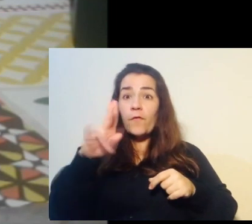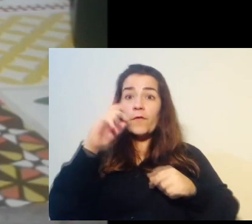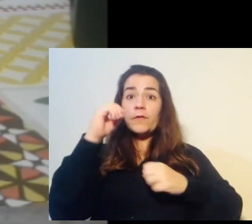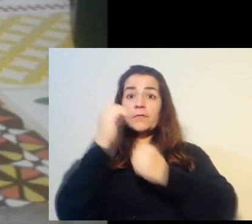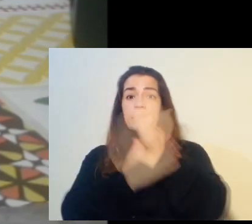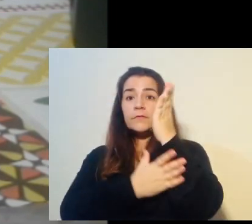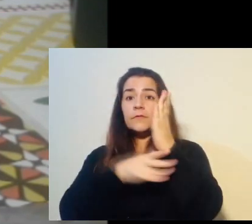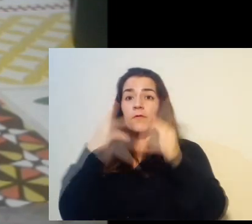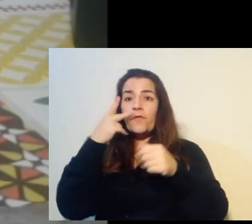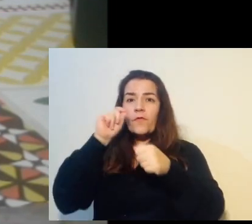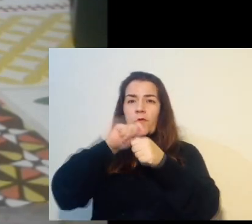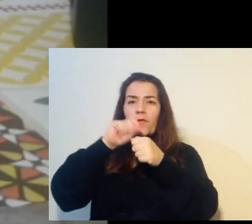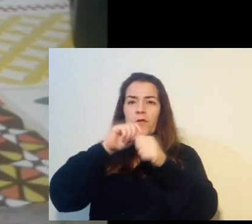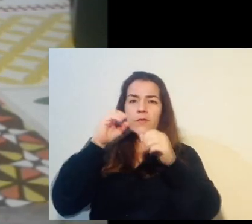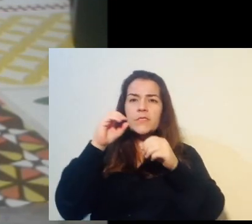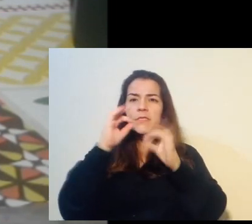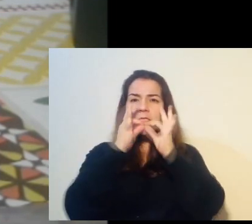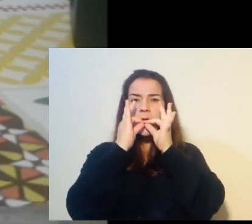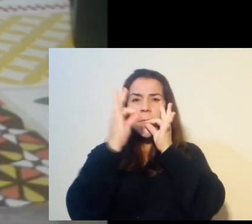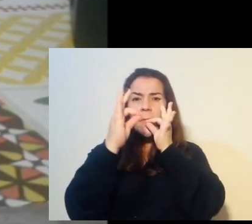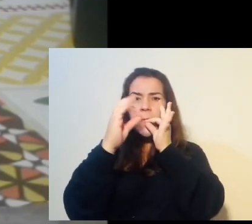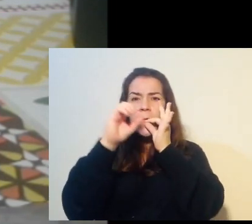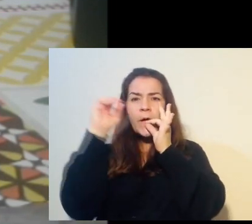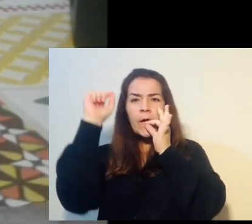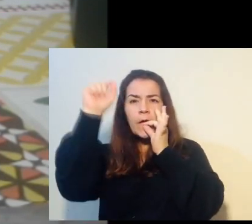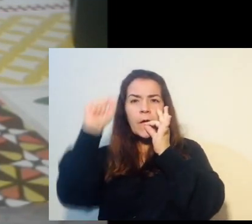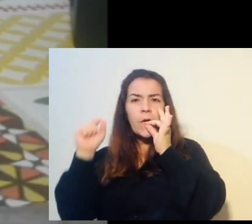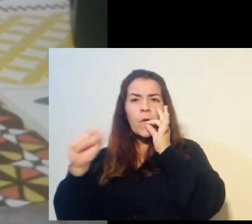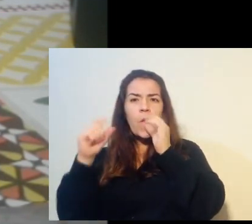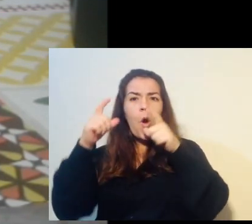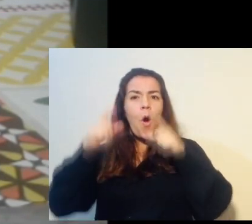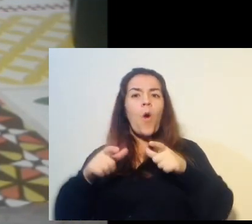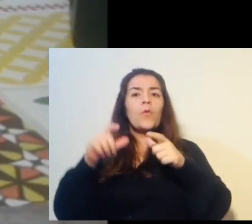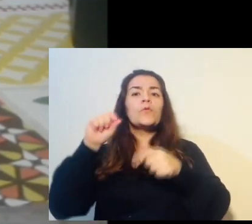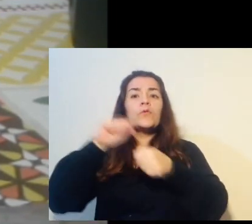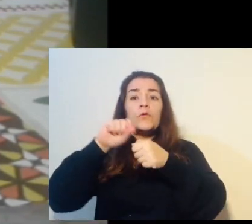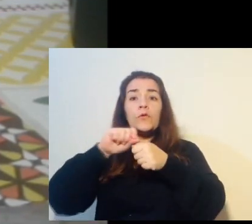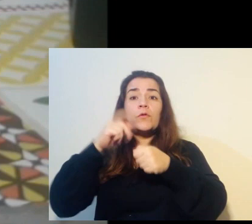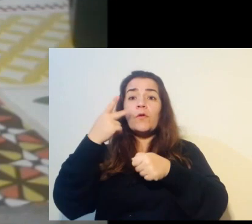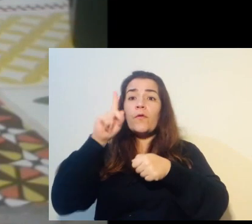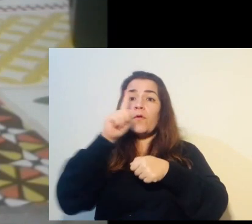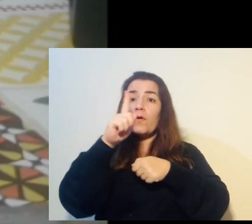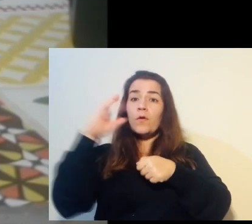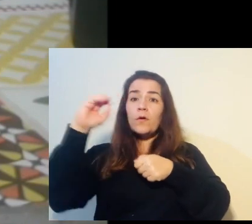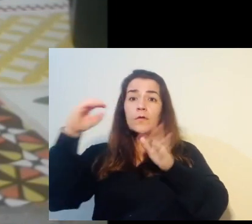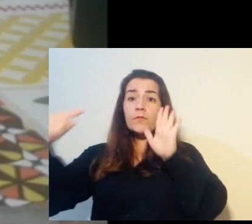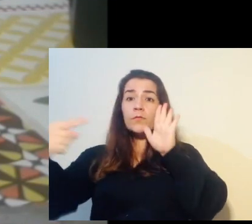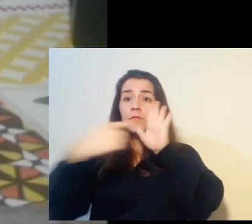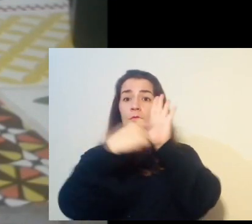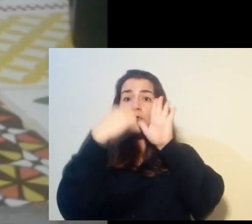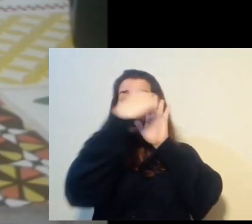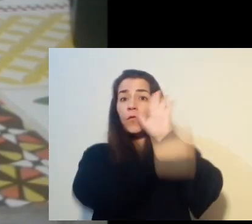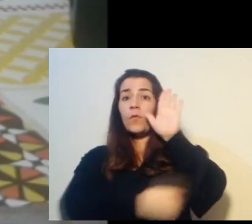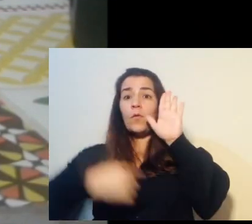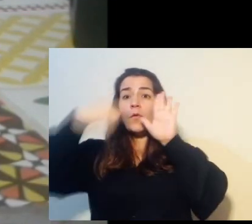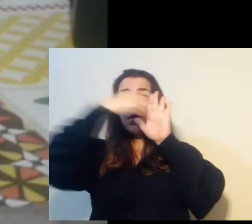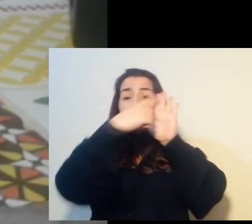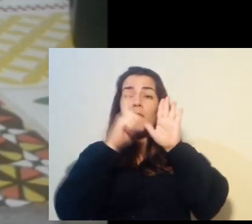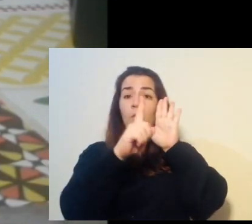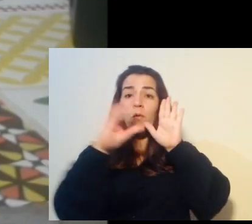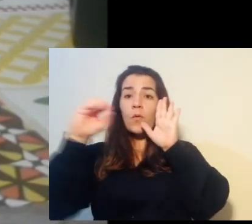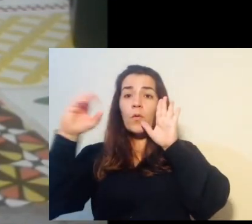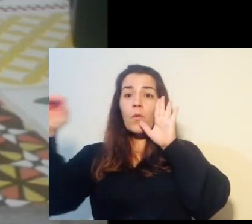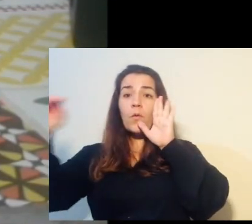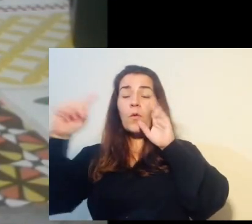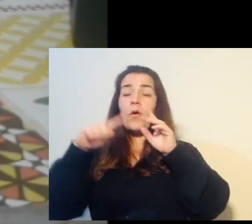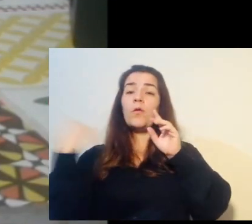Então, a gente descobriu aquele tal do 0%, onde se encontra o 0%, que é no centro do furo, e o